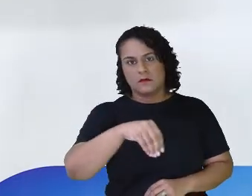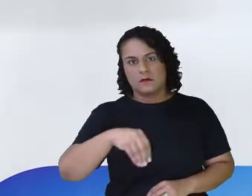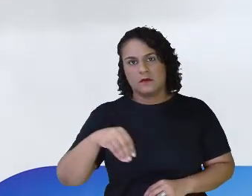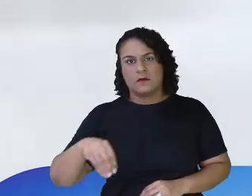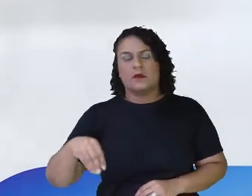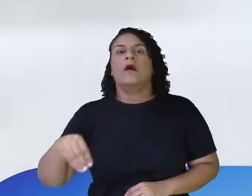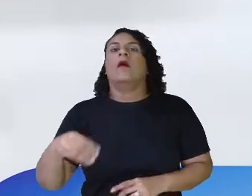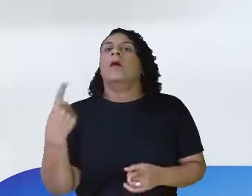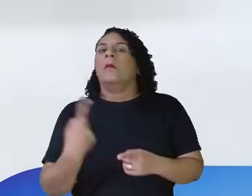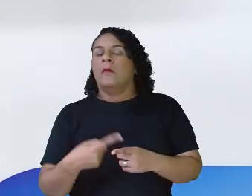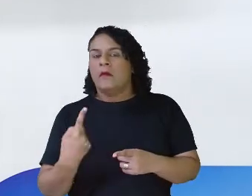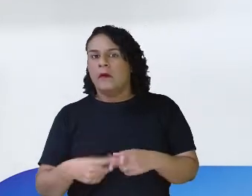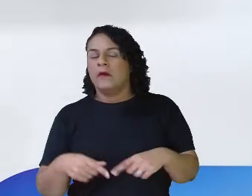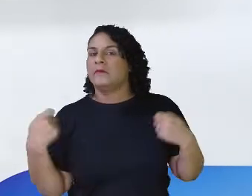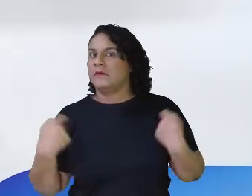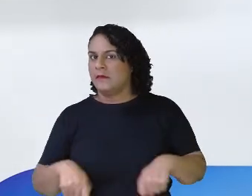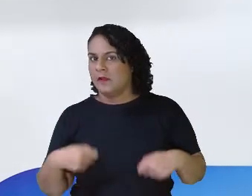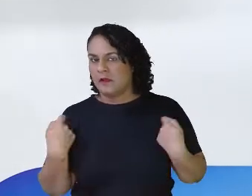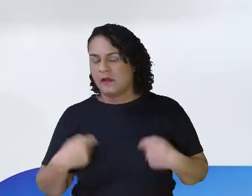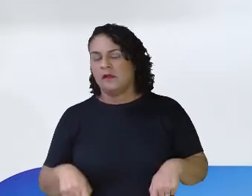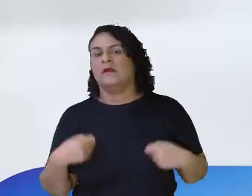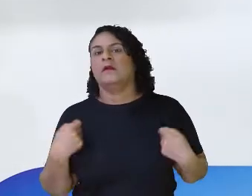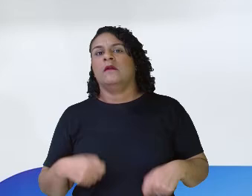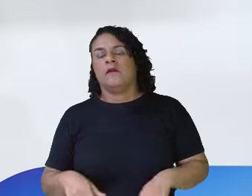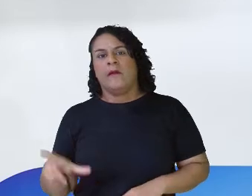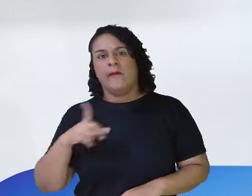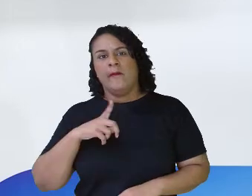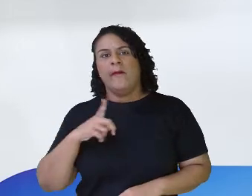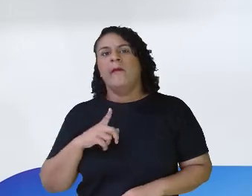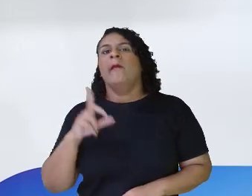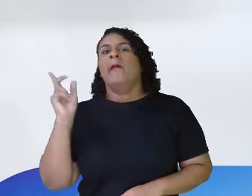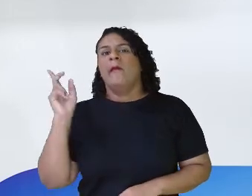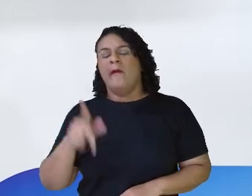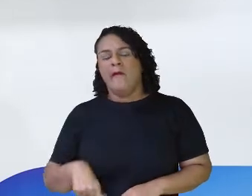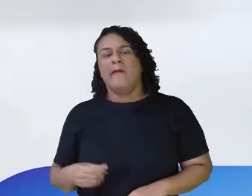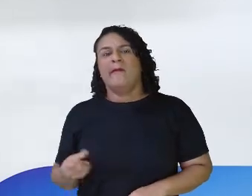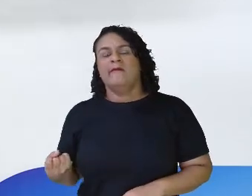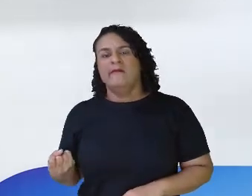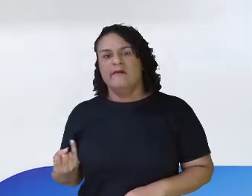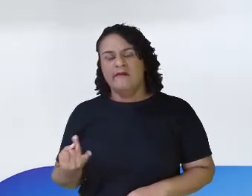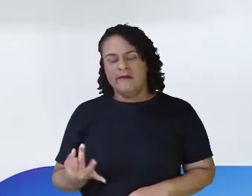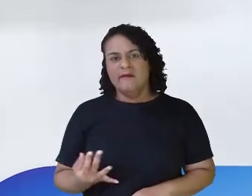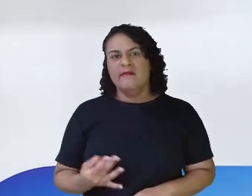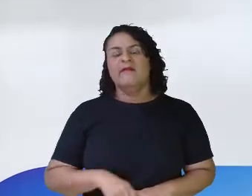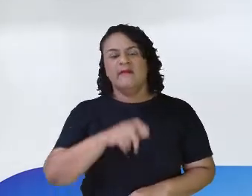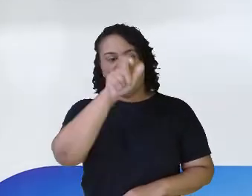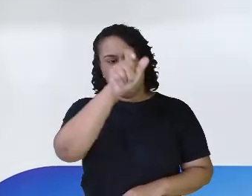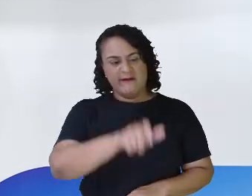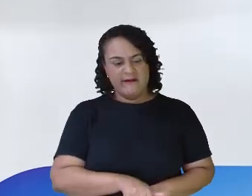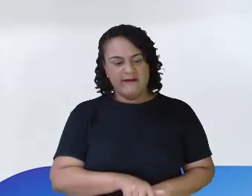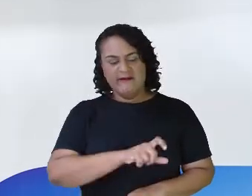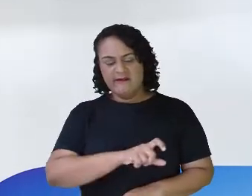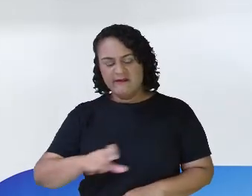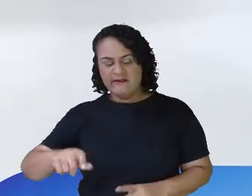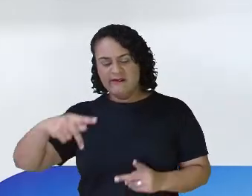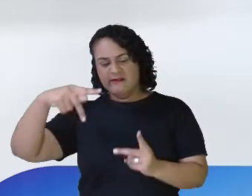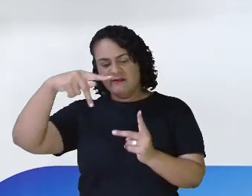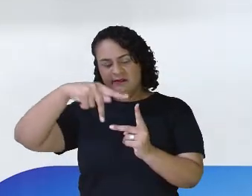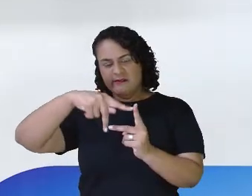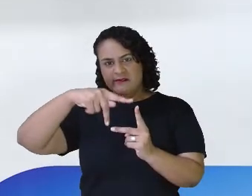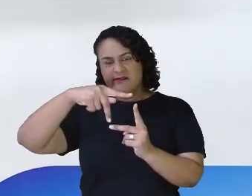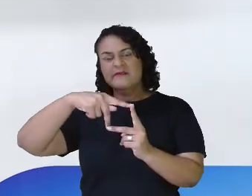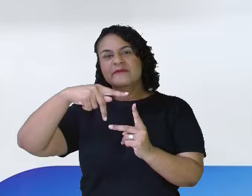damas porque a gente precisa que tenha essa quantidade, tanto de linhas quanto